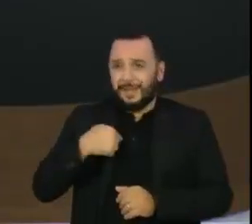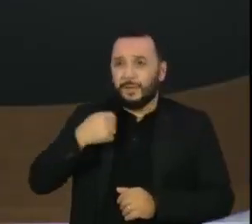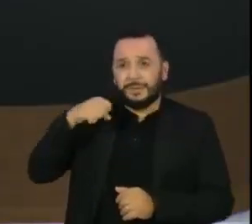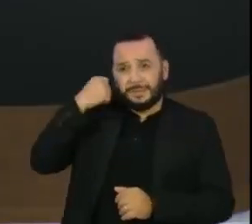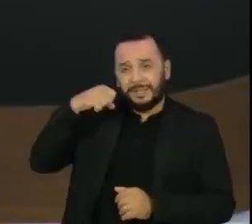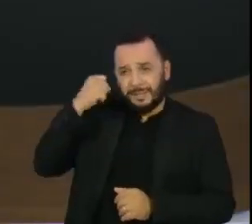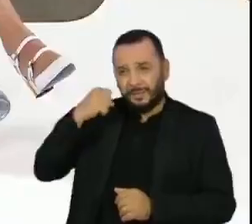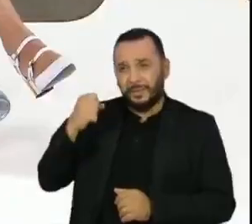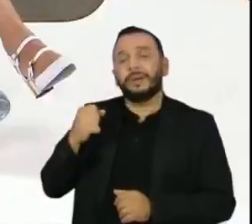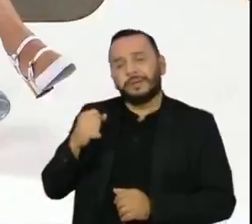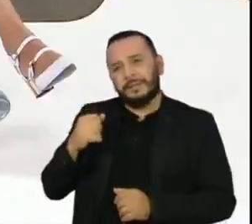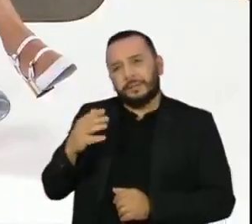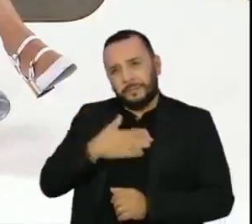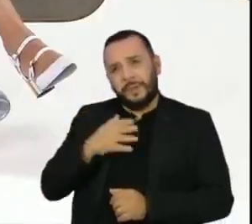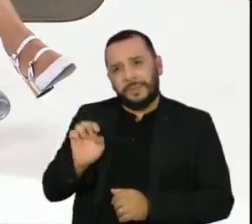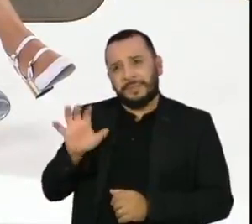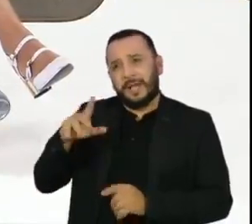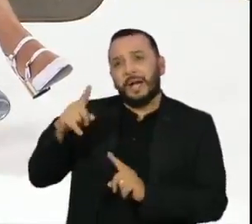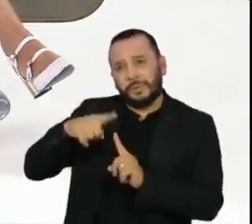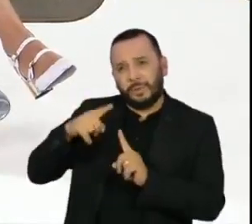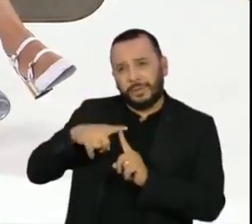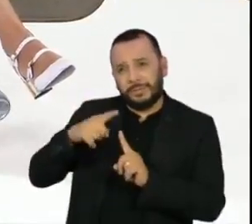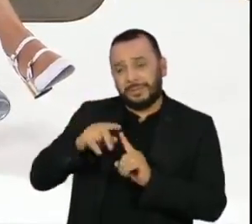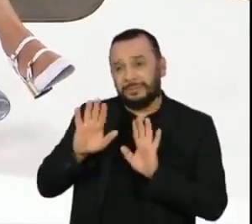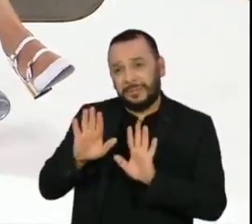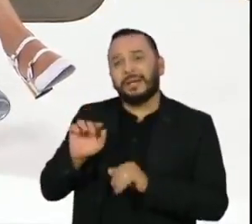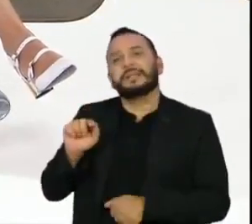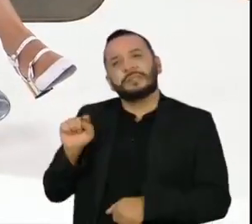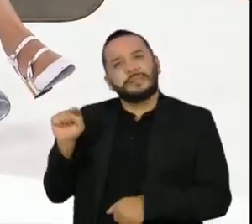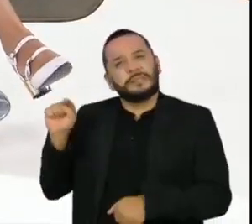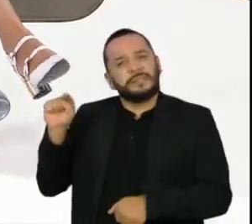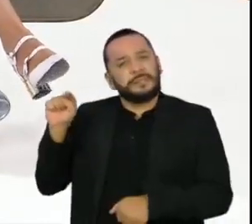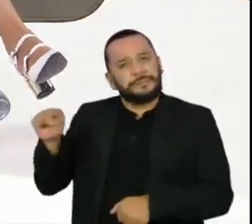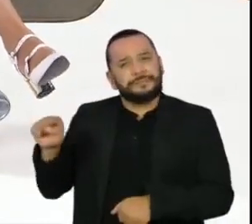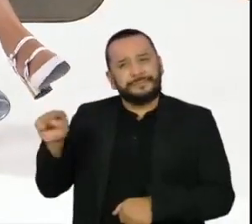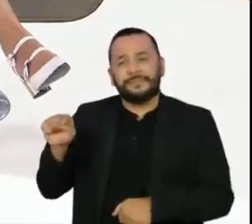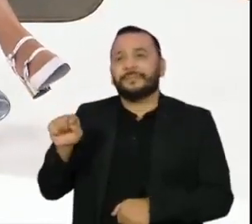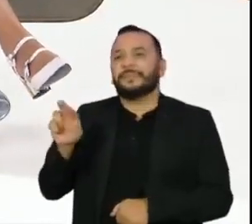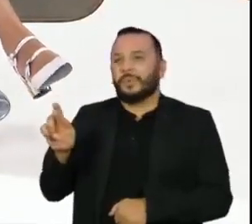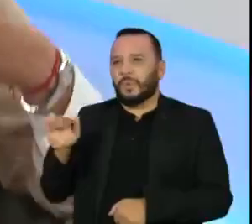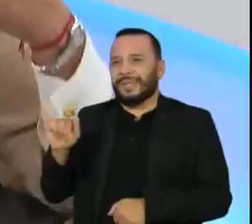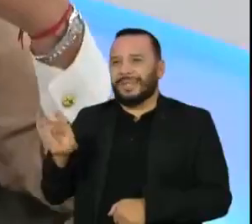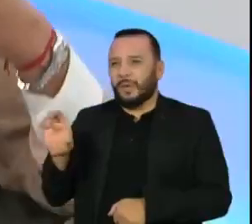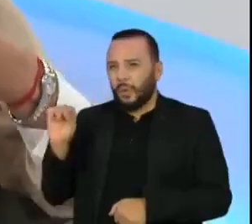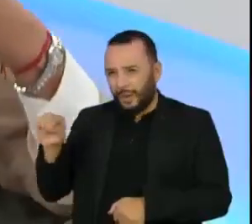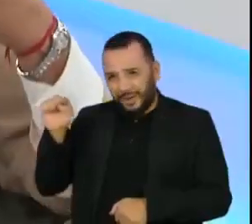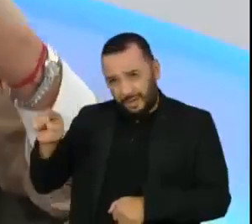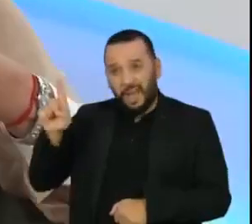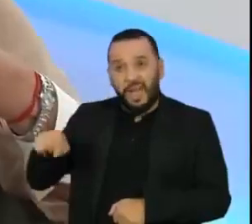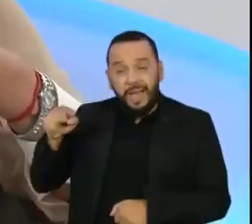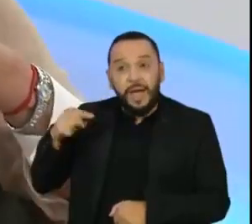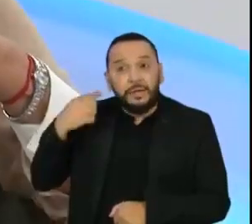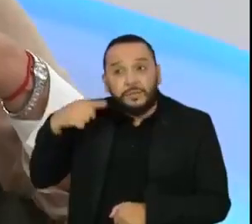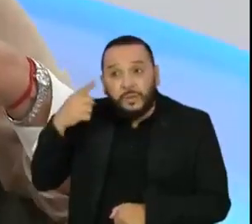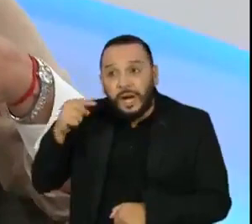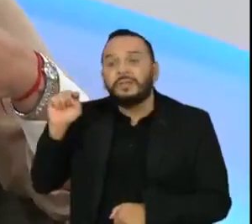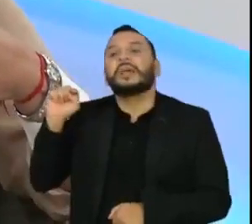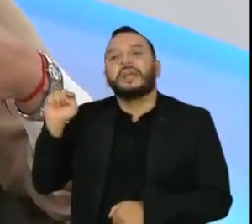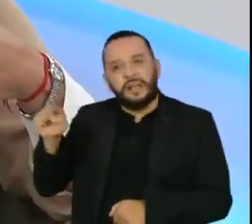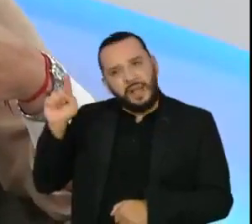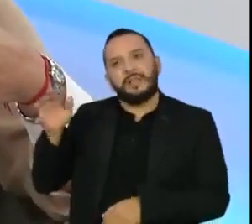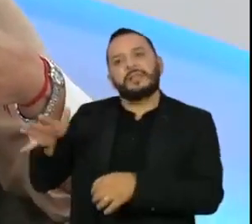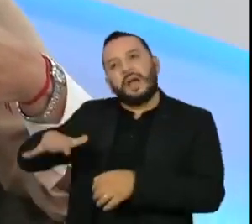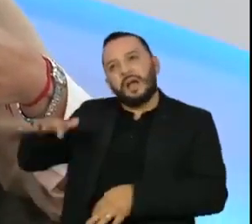meu estado do Tocantins mas pode ter certeza que Rodrigo Pacheco que é um grande advogado o jurista de primeira linha